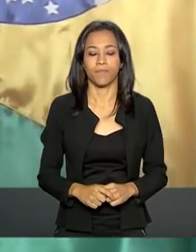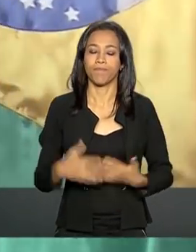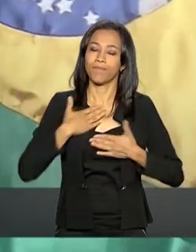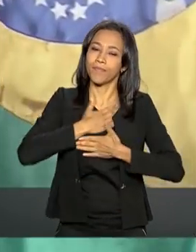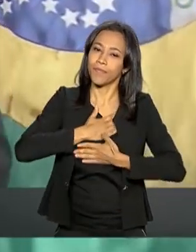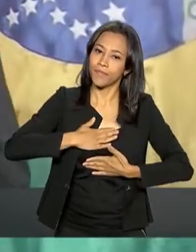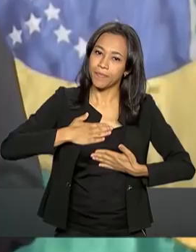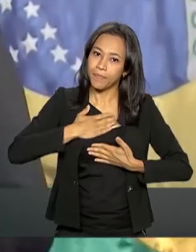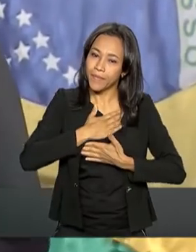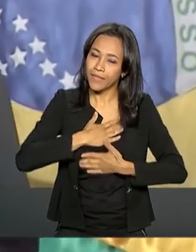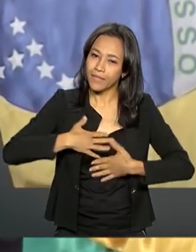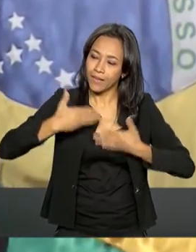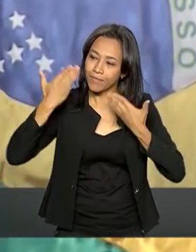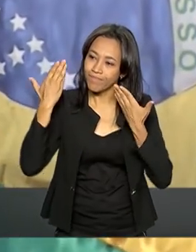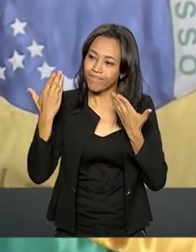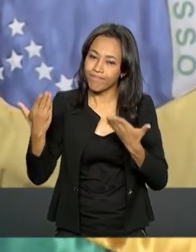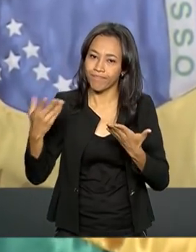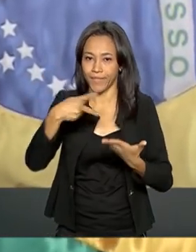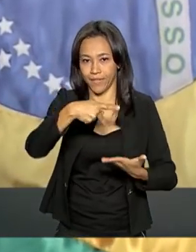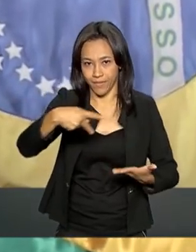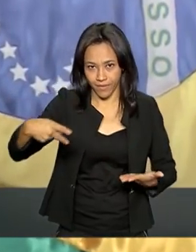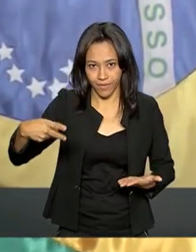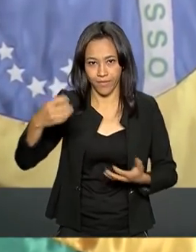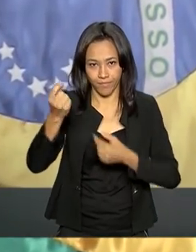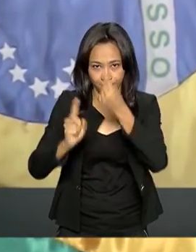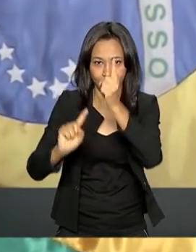Prezado presidente Piñera,